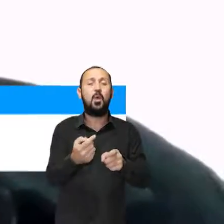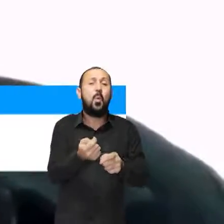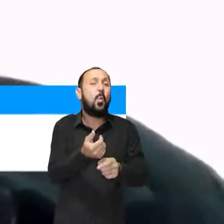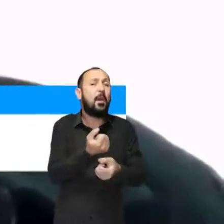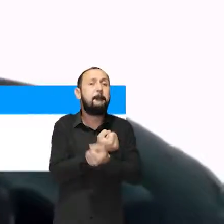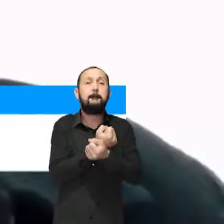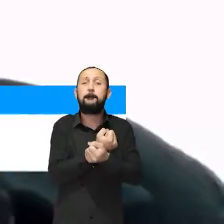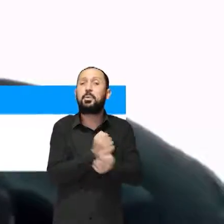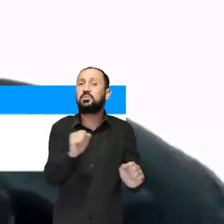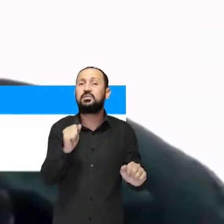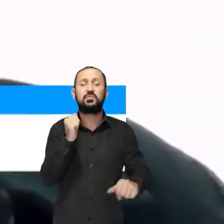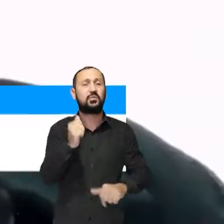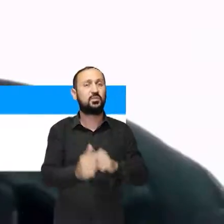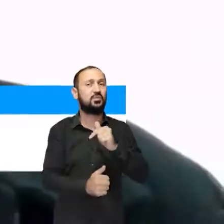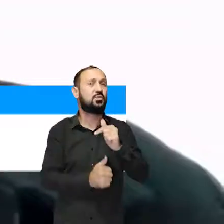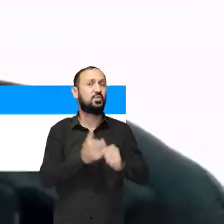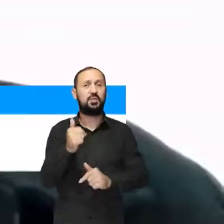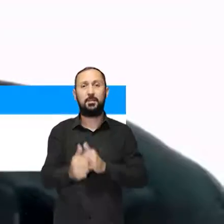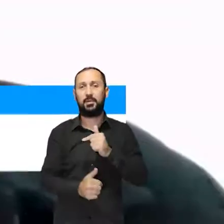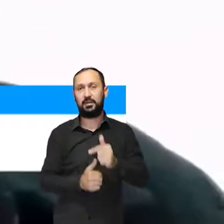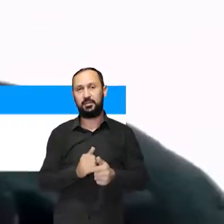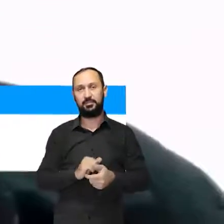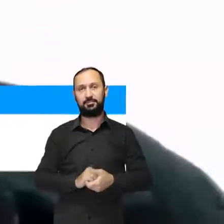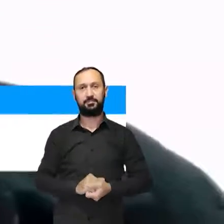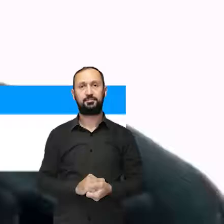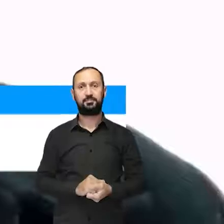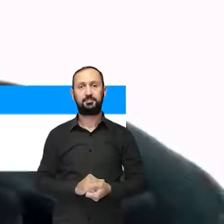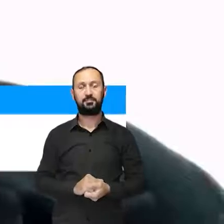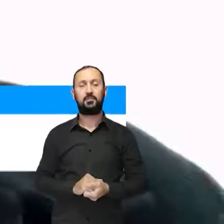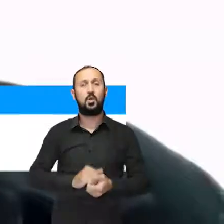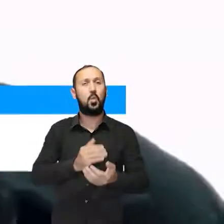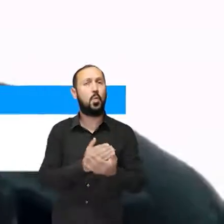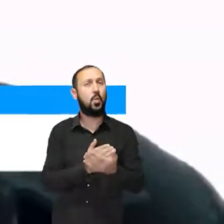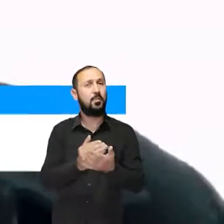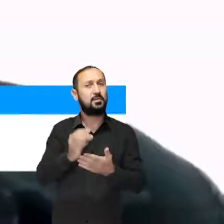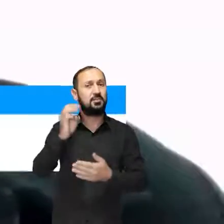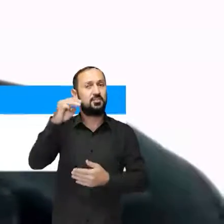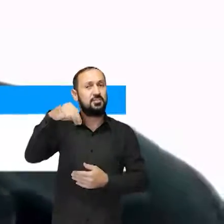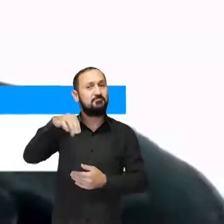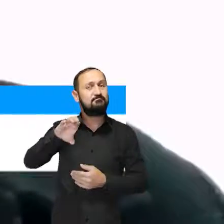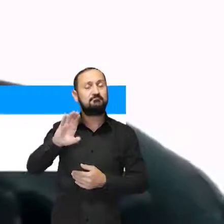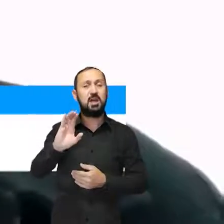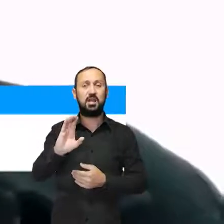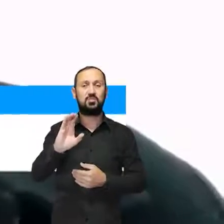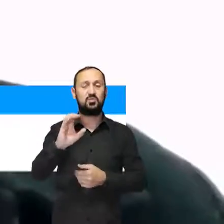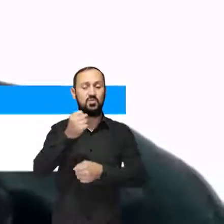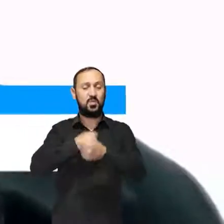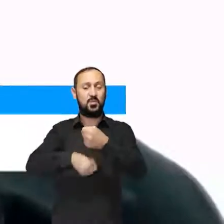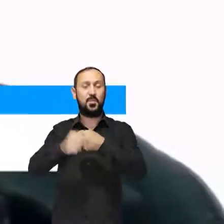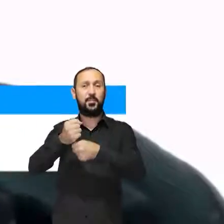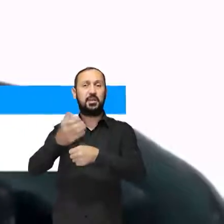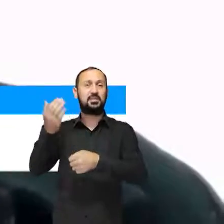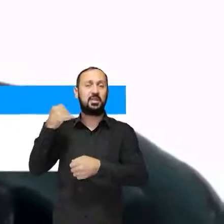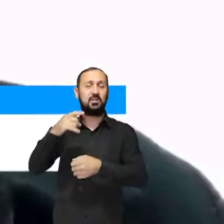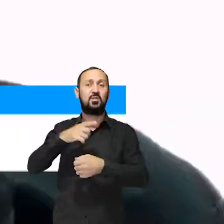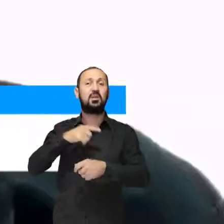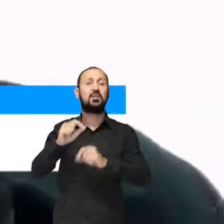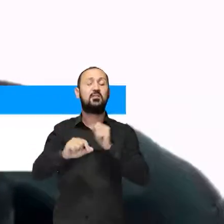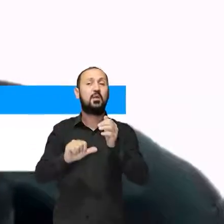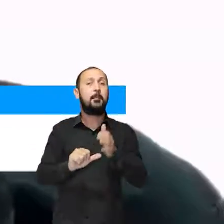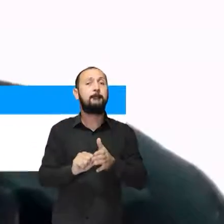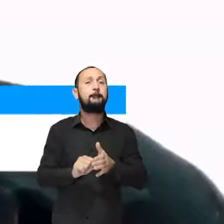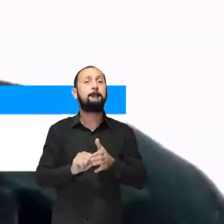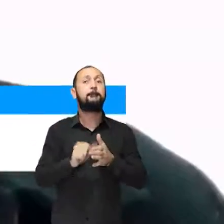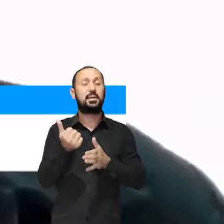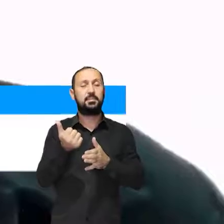praticamente impossibilitada de realizar as suas atividades desde março do ano passado,